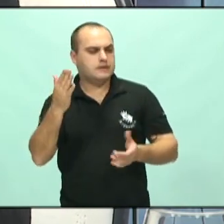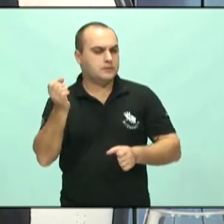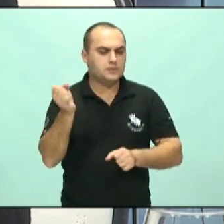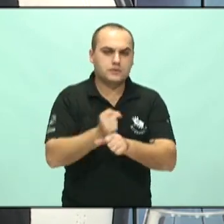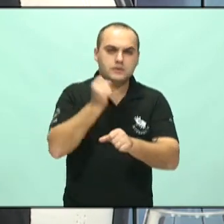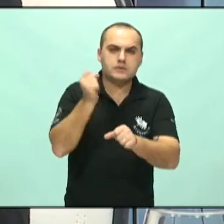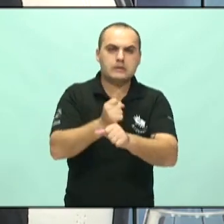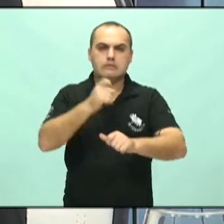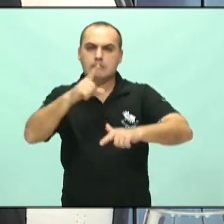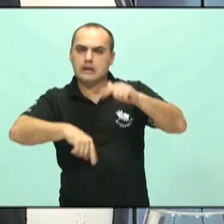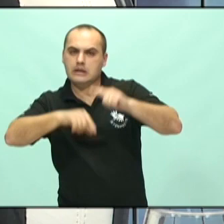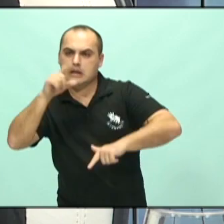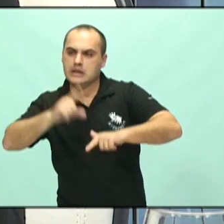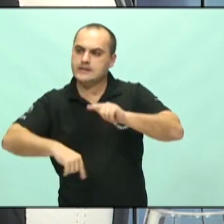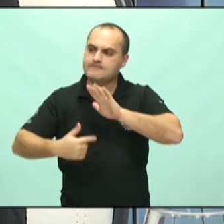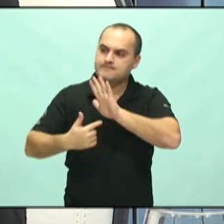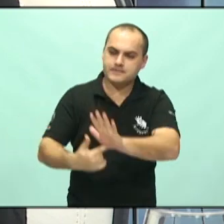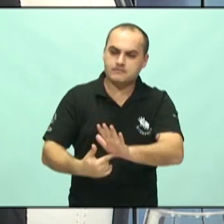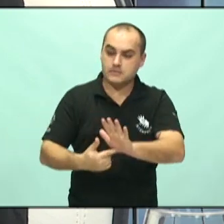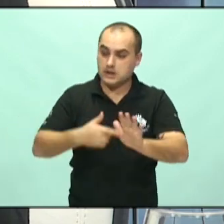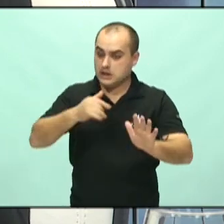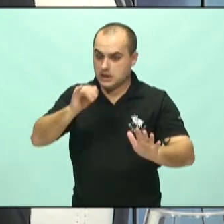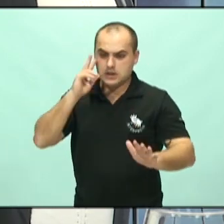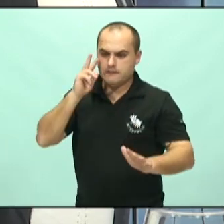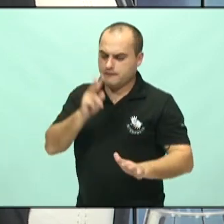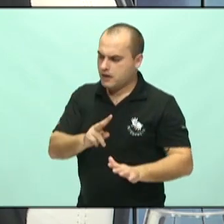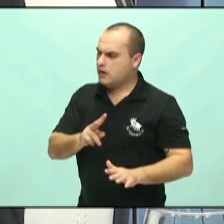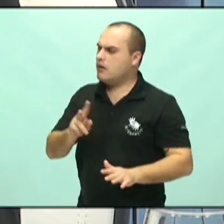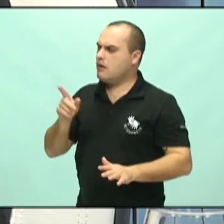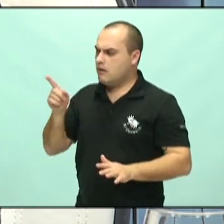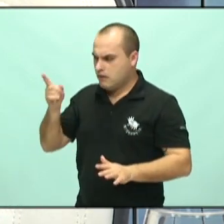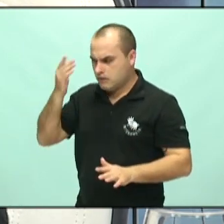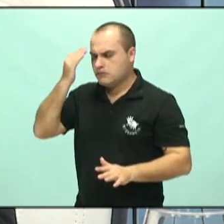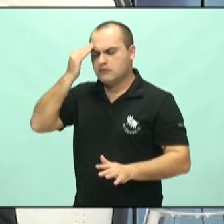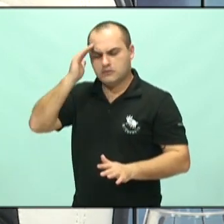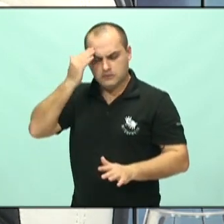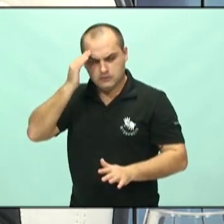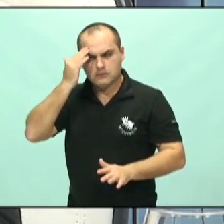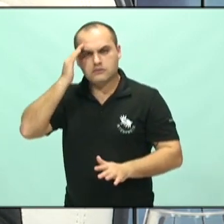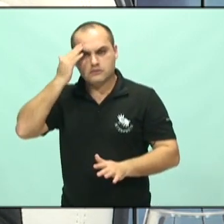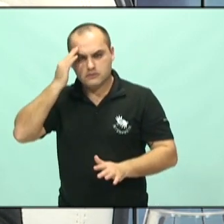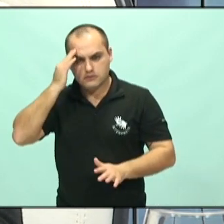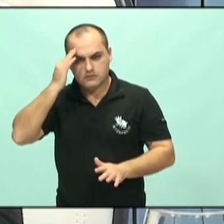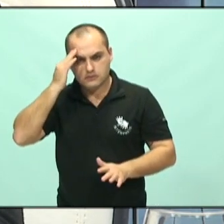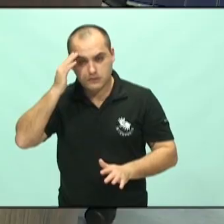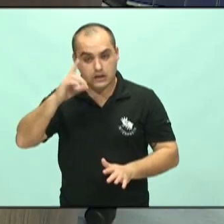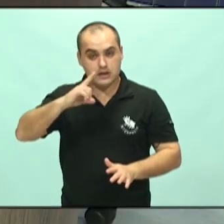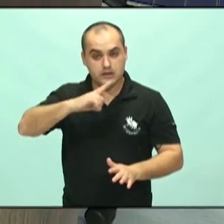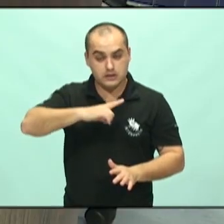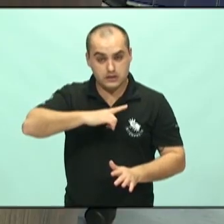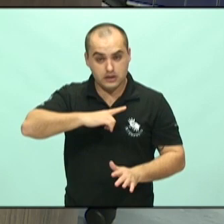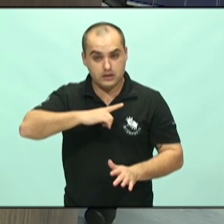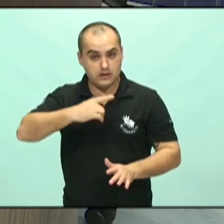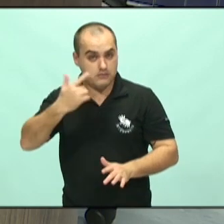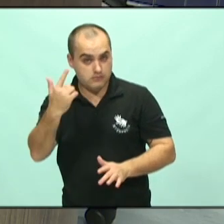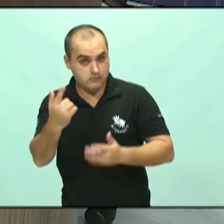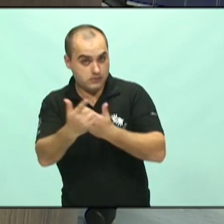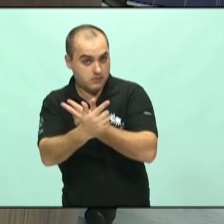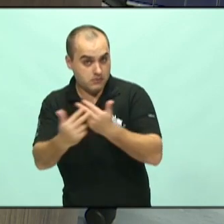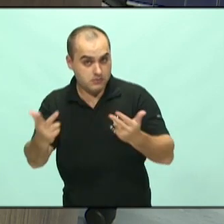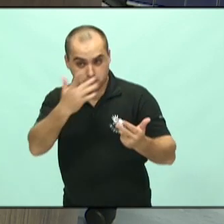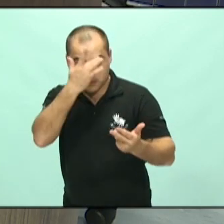espetacular, e se a gente entende que ela tem uma coerência e vem de uma fonte que tenha clareza sobre o que